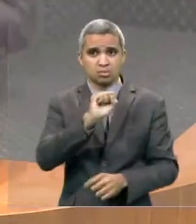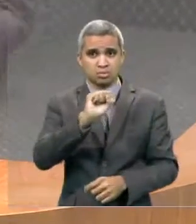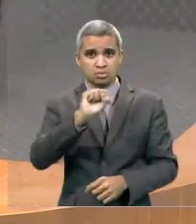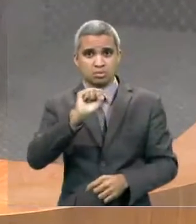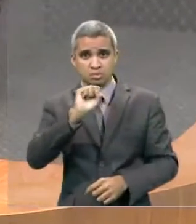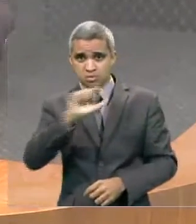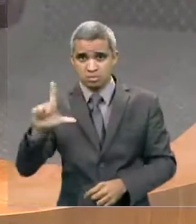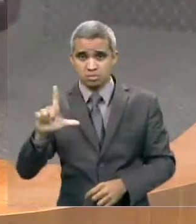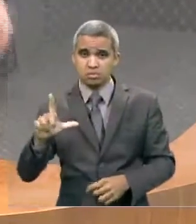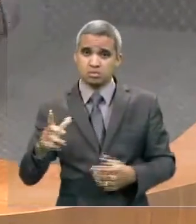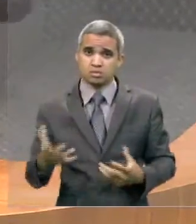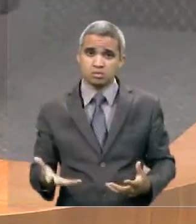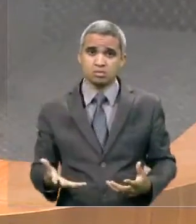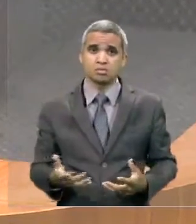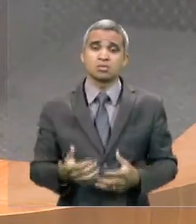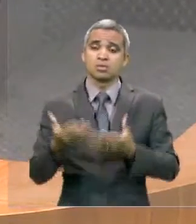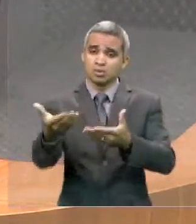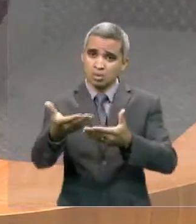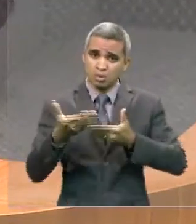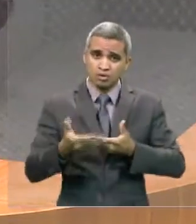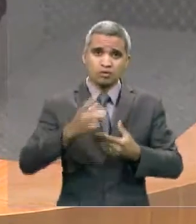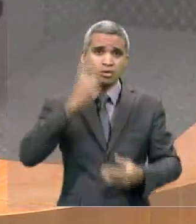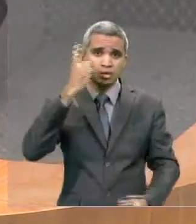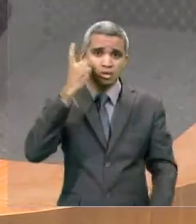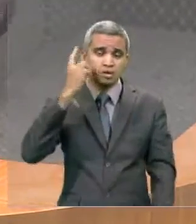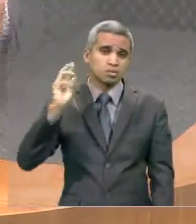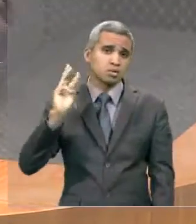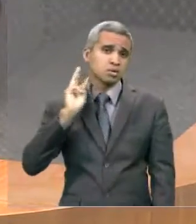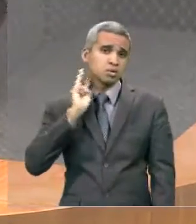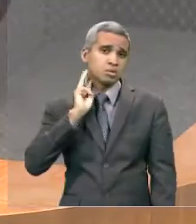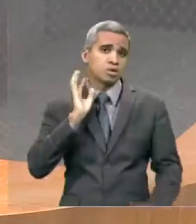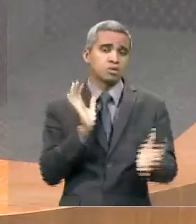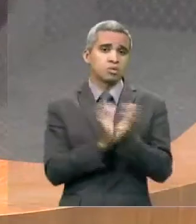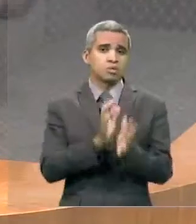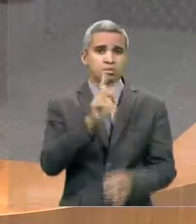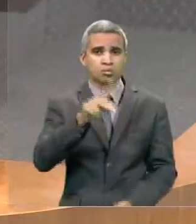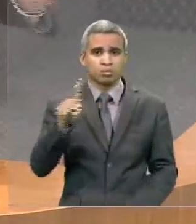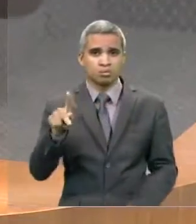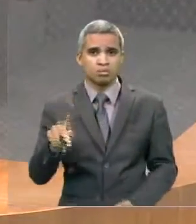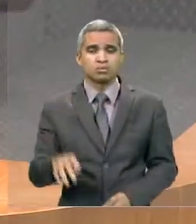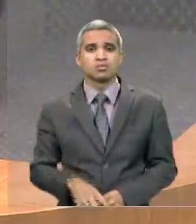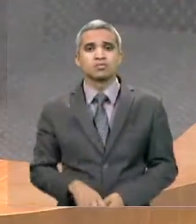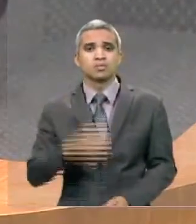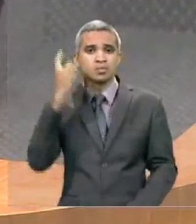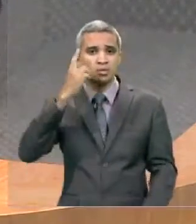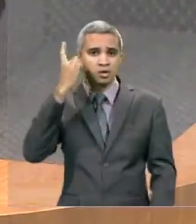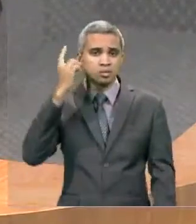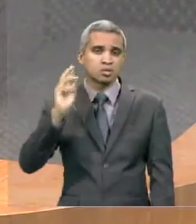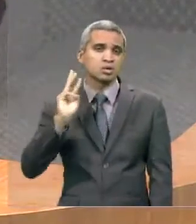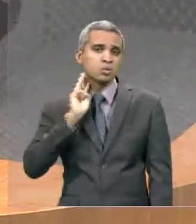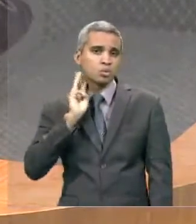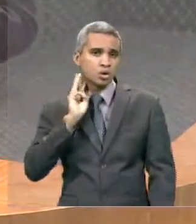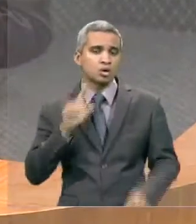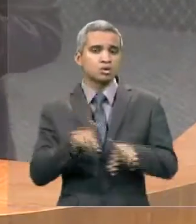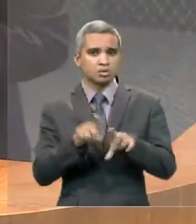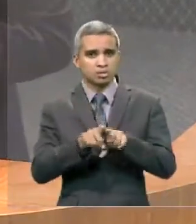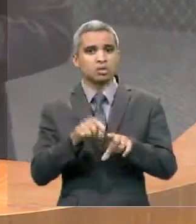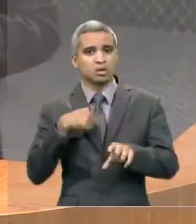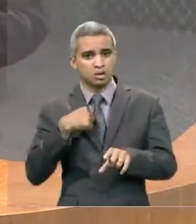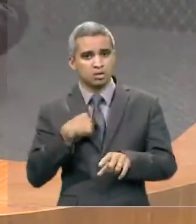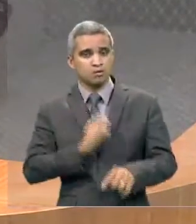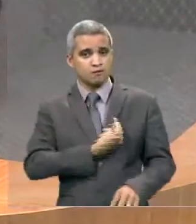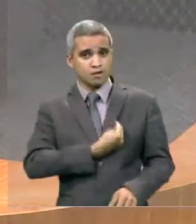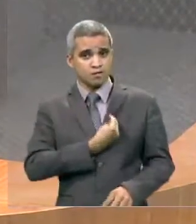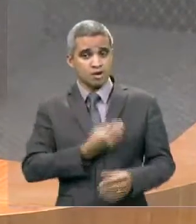o meio ambiente. Vamos convidar o deputado Wellington do Curso, do PP. Deputado Wellington, também já estou convidando ao vivo